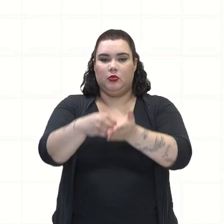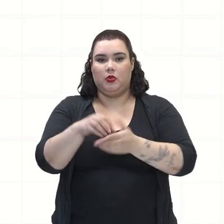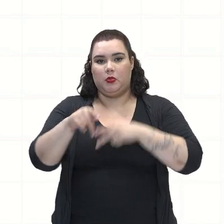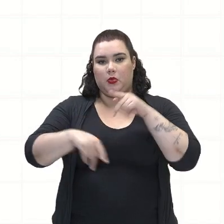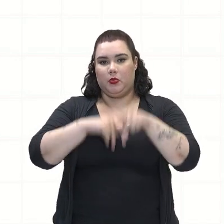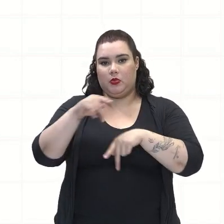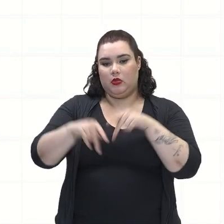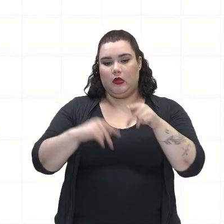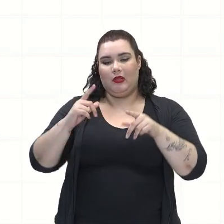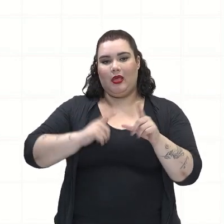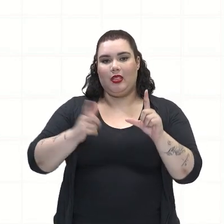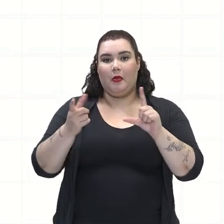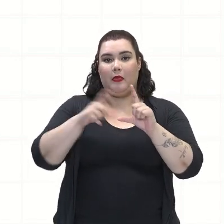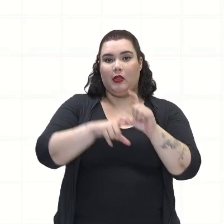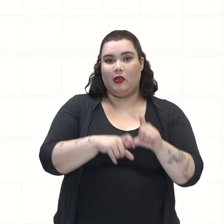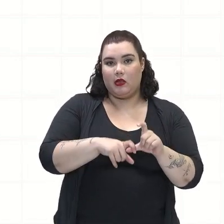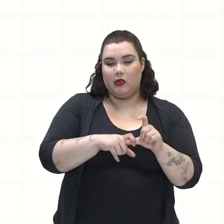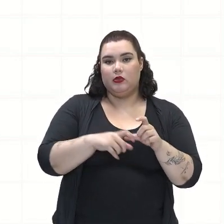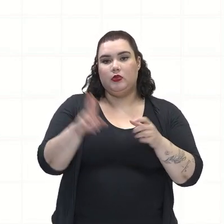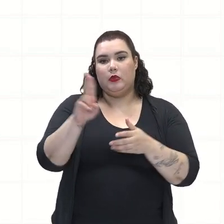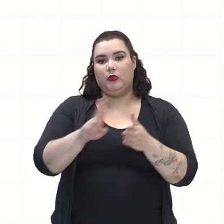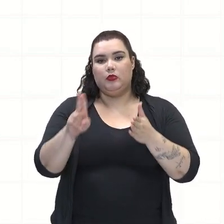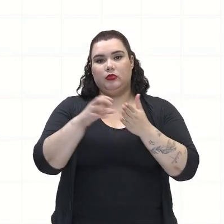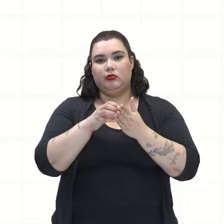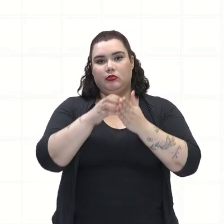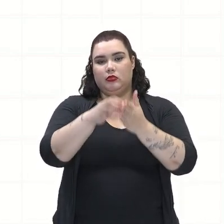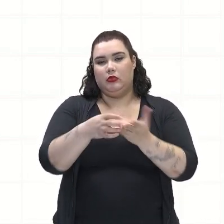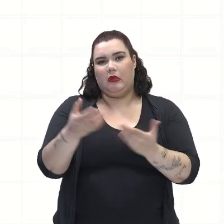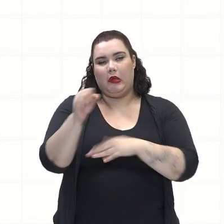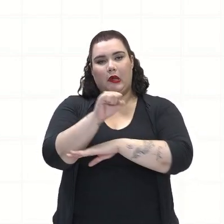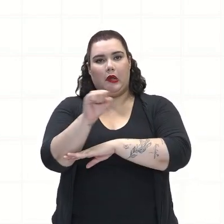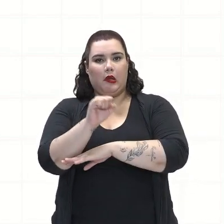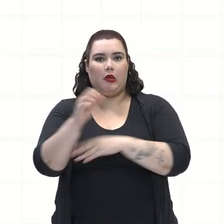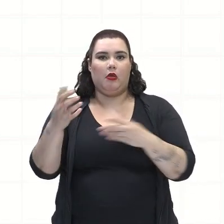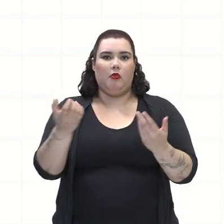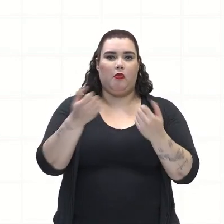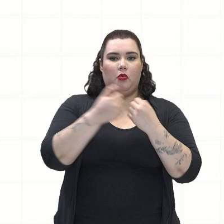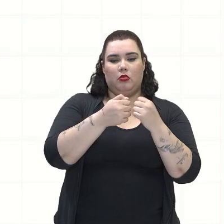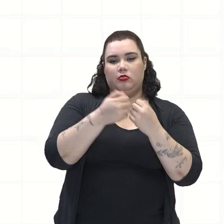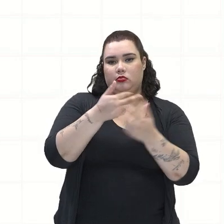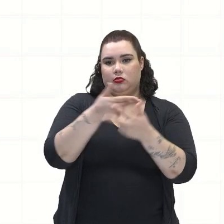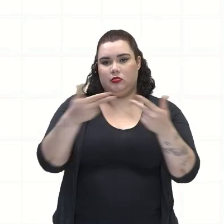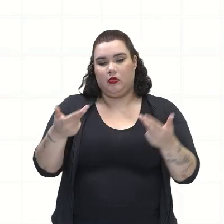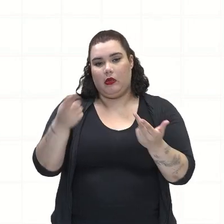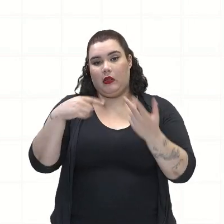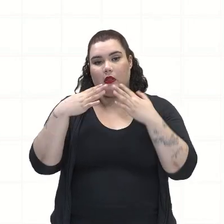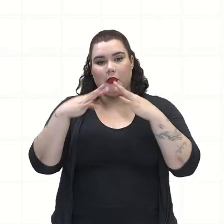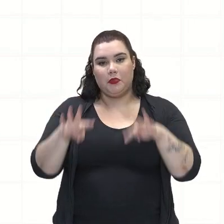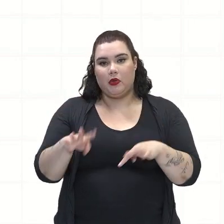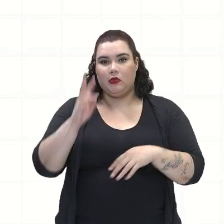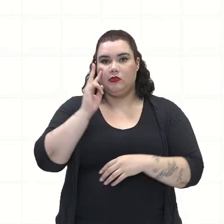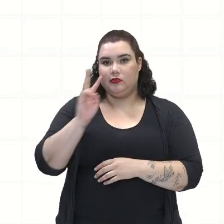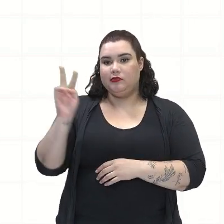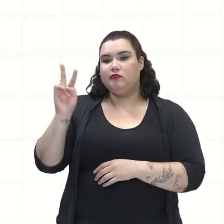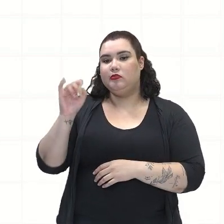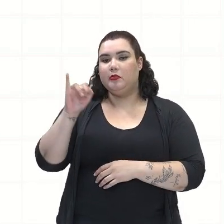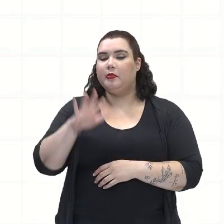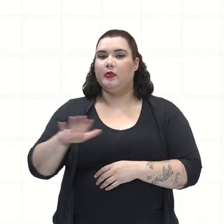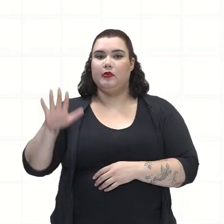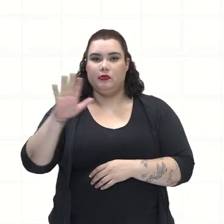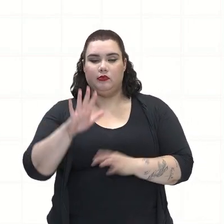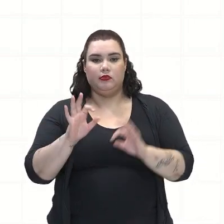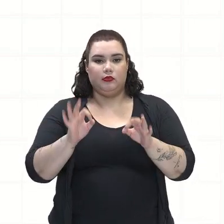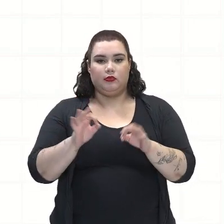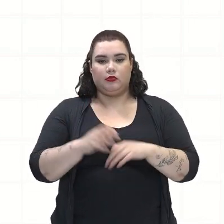que depende do transporte de maneira geral, né? Então cenas como essa aí são muito comuns, né? Em